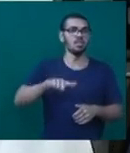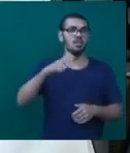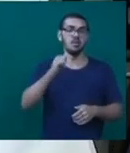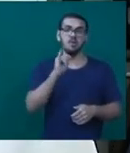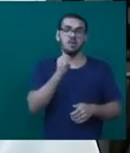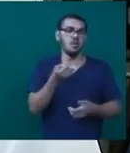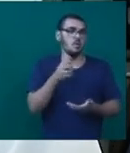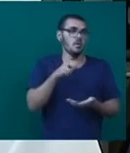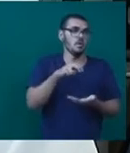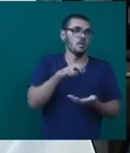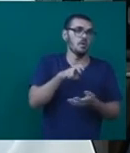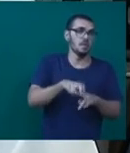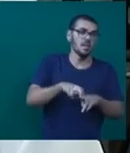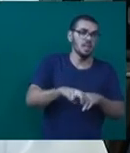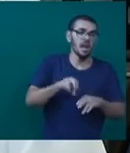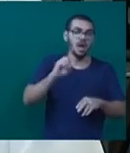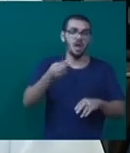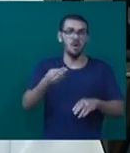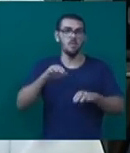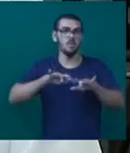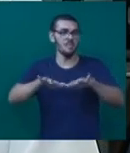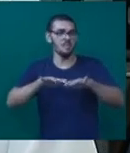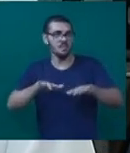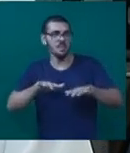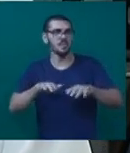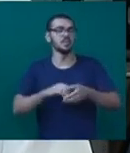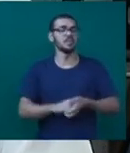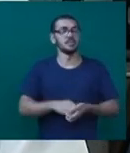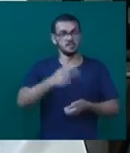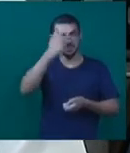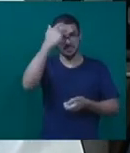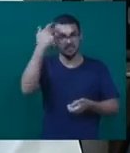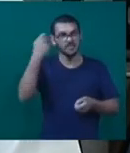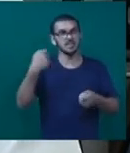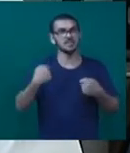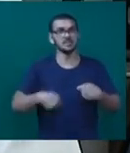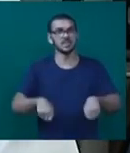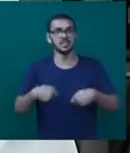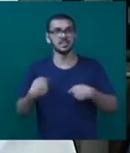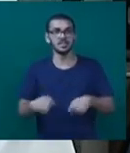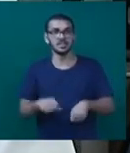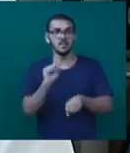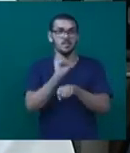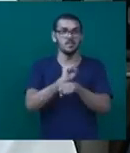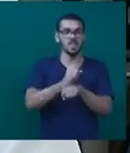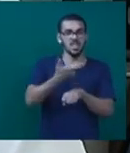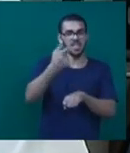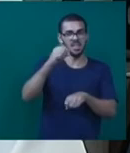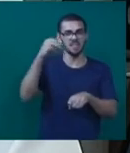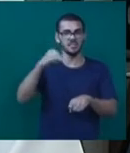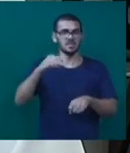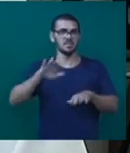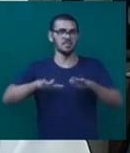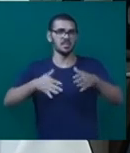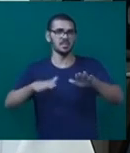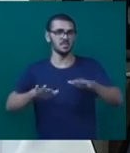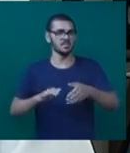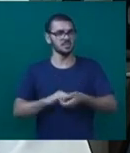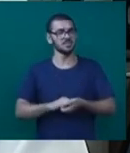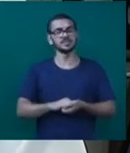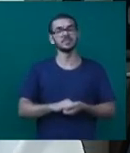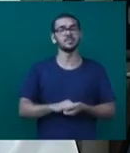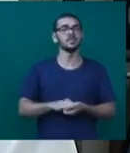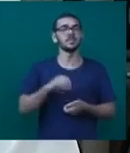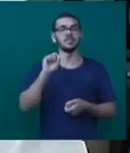ou o mesmo movimento, que aquele trabalhador faça um intervalo de 10 minutos para fazer